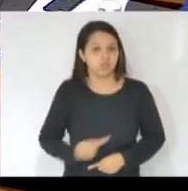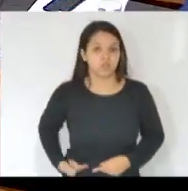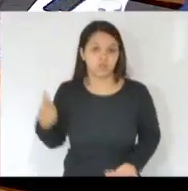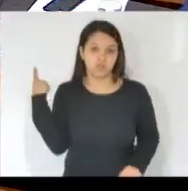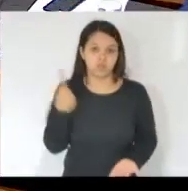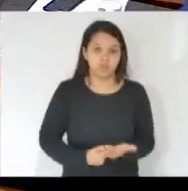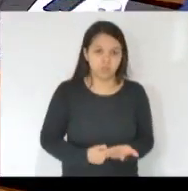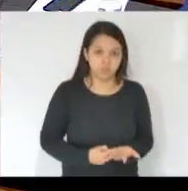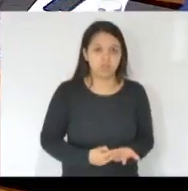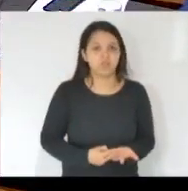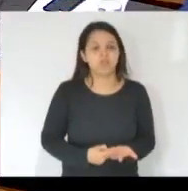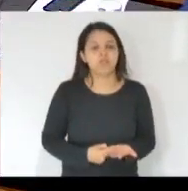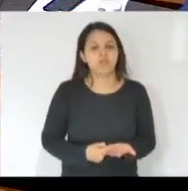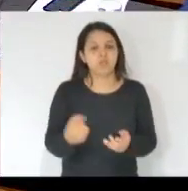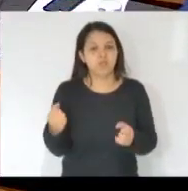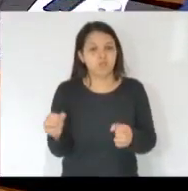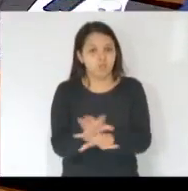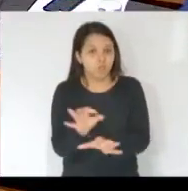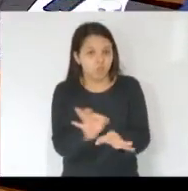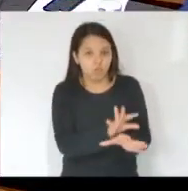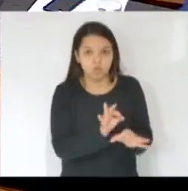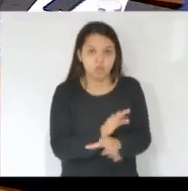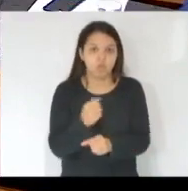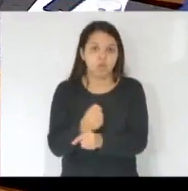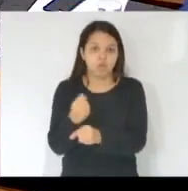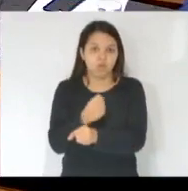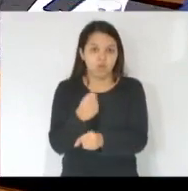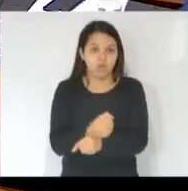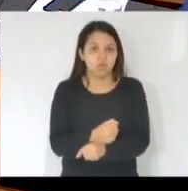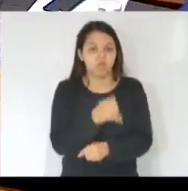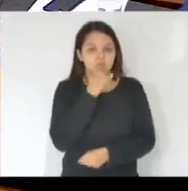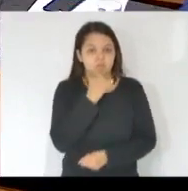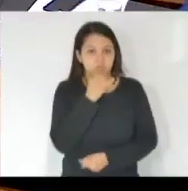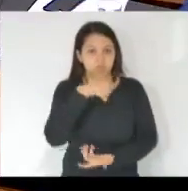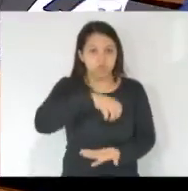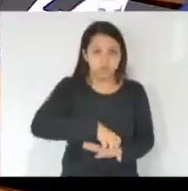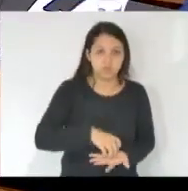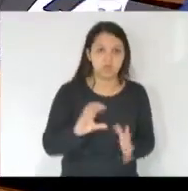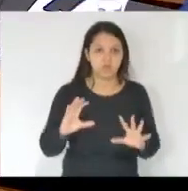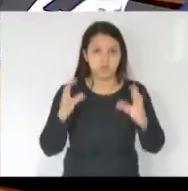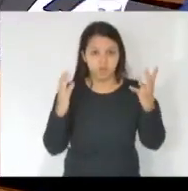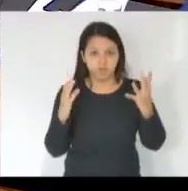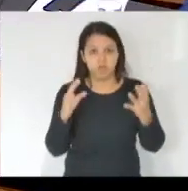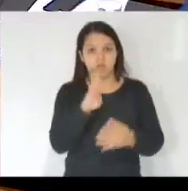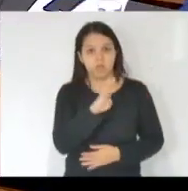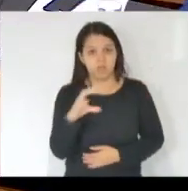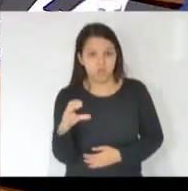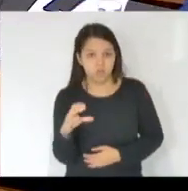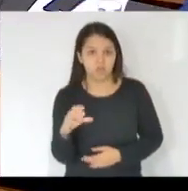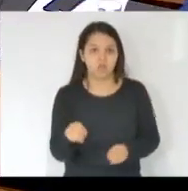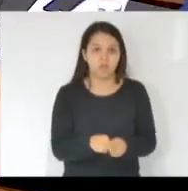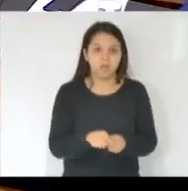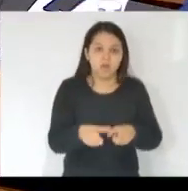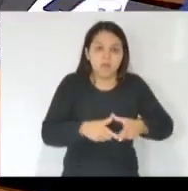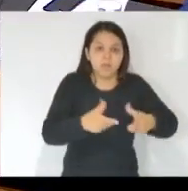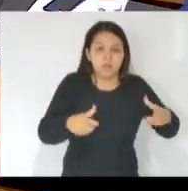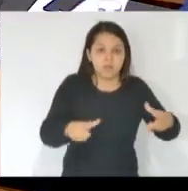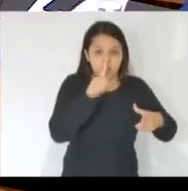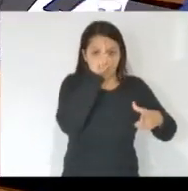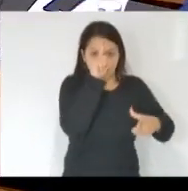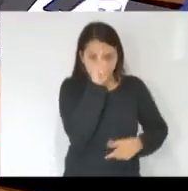em concluir diversas obras, como o próprio centro de eventos em Balneário Camboriú, como a própria ampliação do